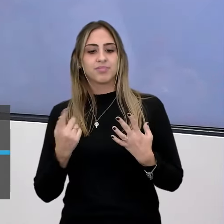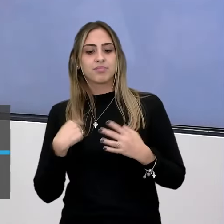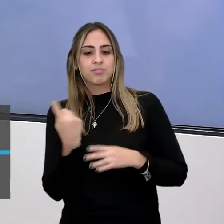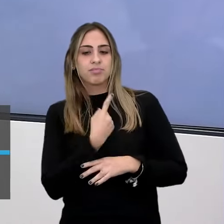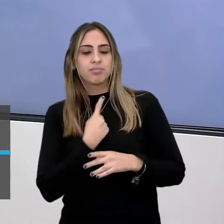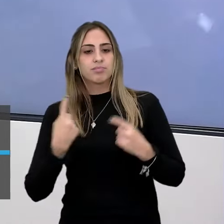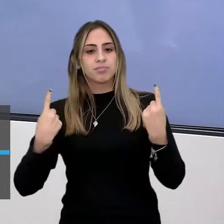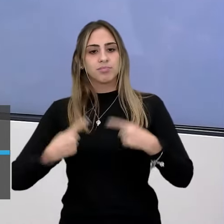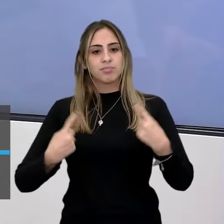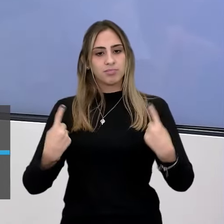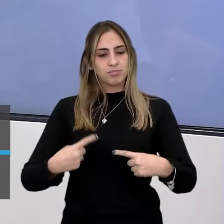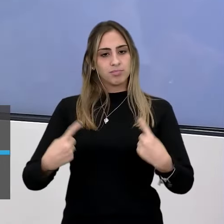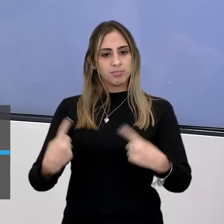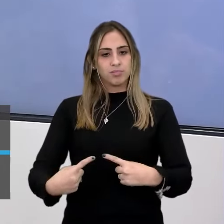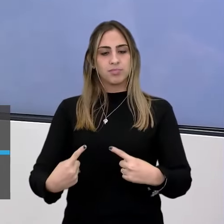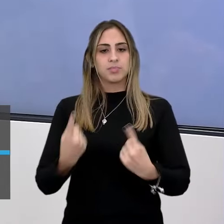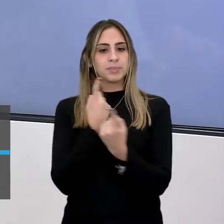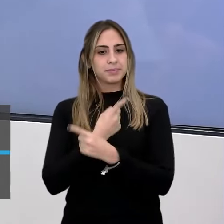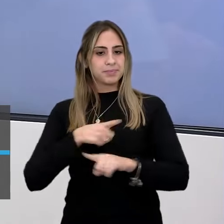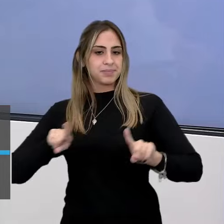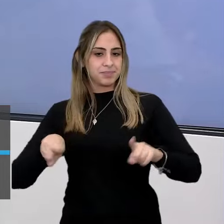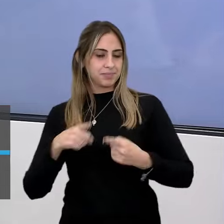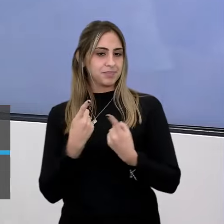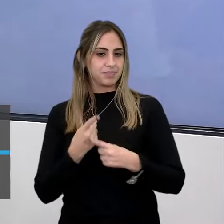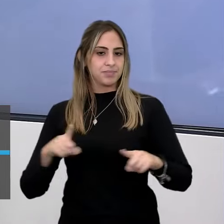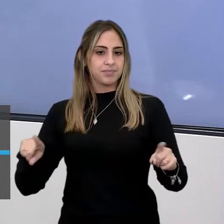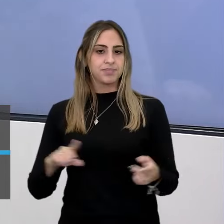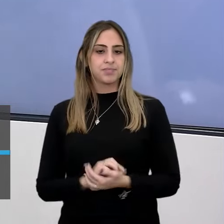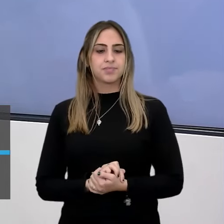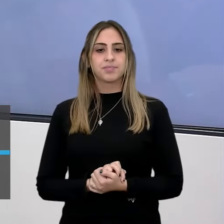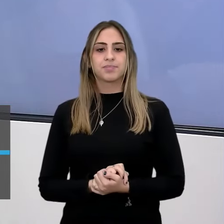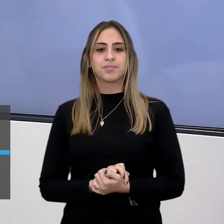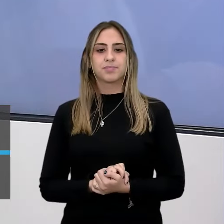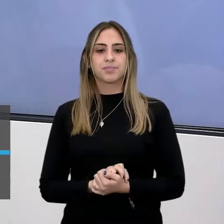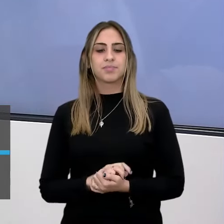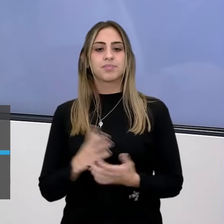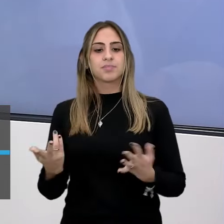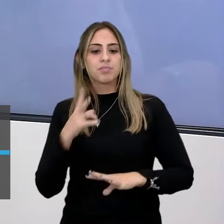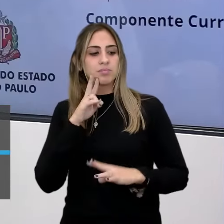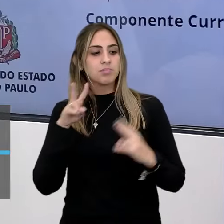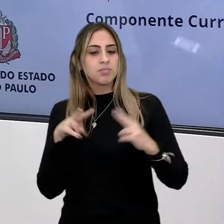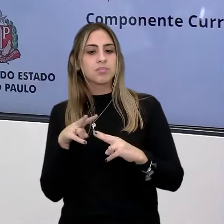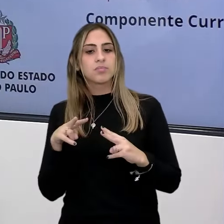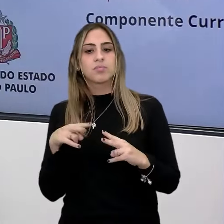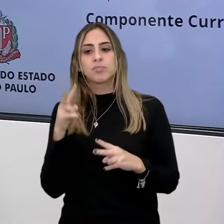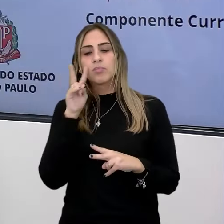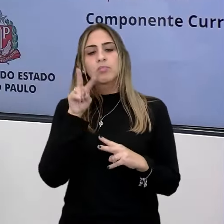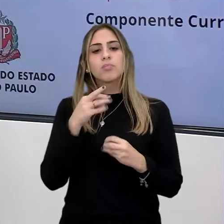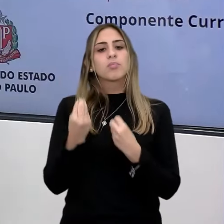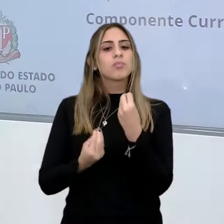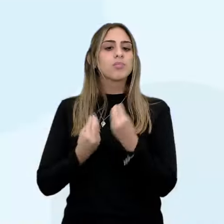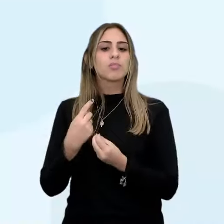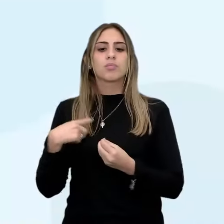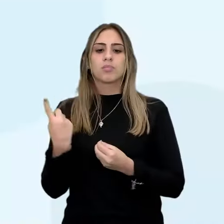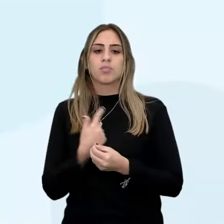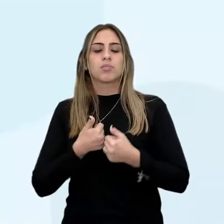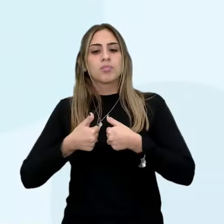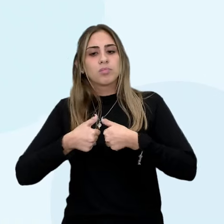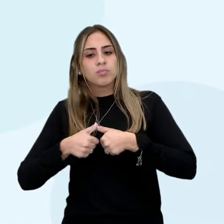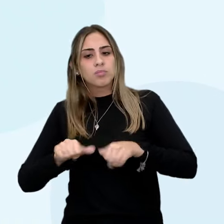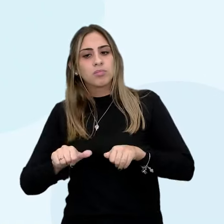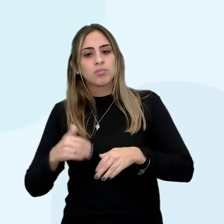os nossos desafios musicais Então se vamos aí olha só gente estamos indo